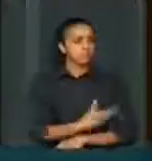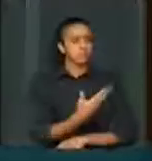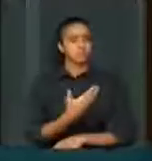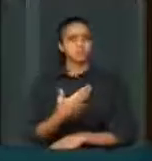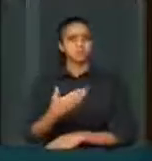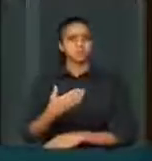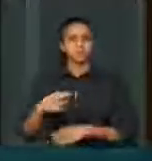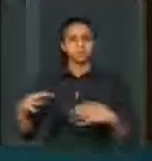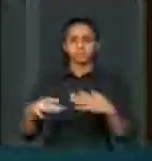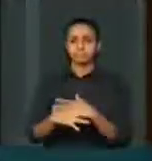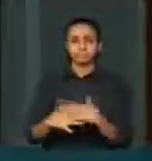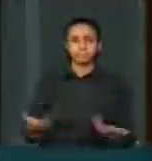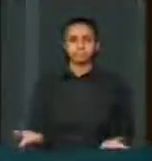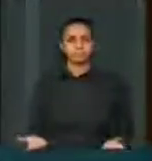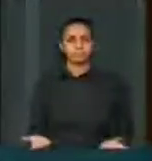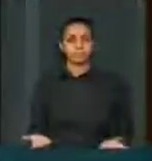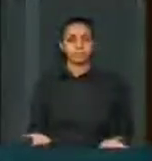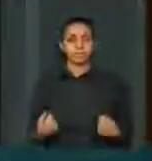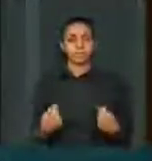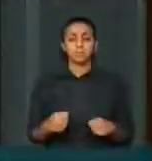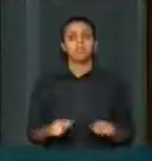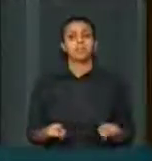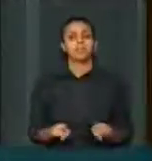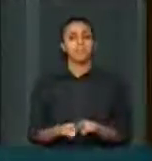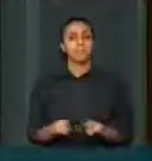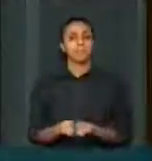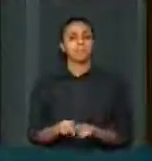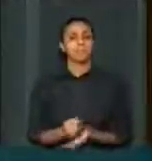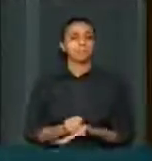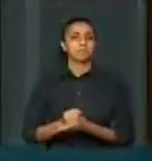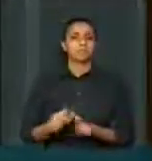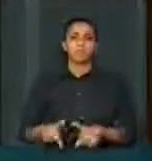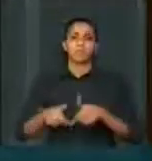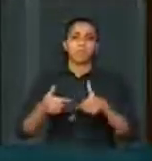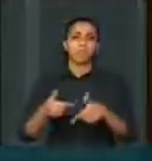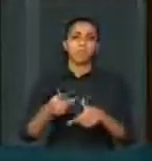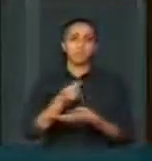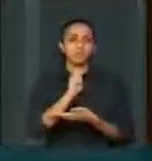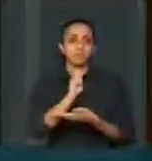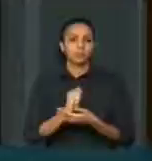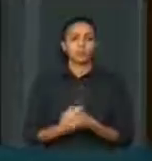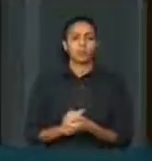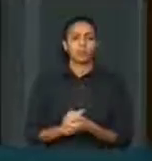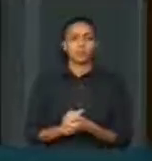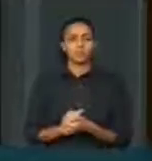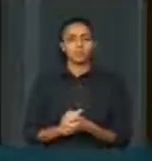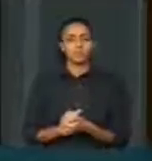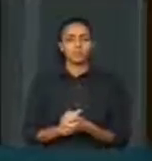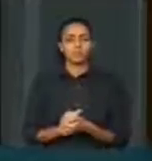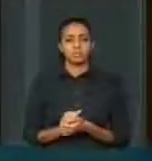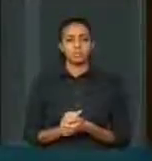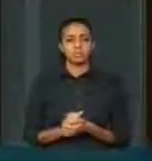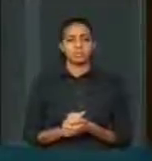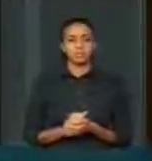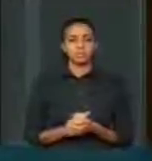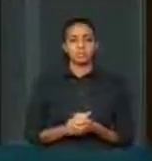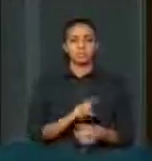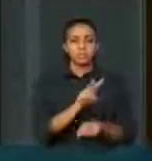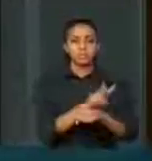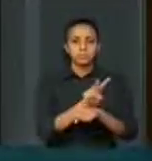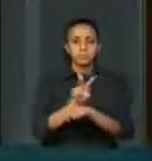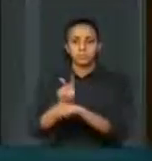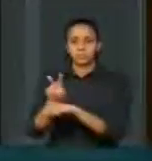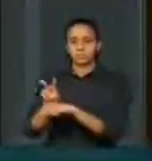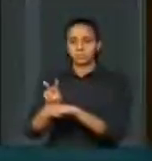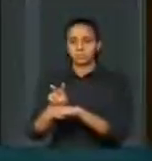BR, é responsável pelo combate ao tráfico de drogas, ao tráfico humano, pela vigilância de nossas fronteiras. Então,